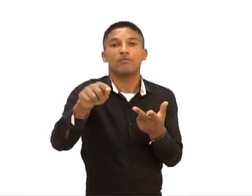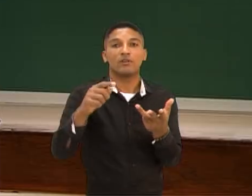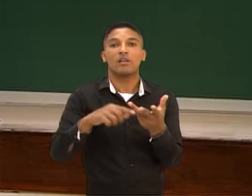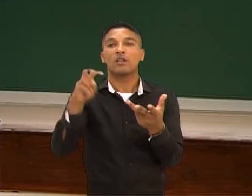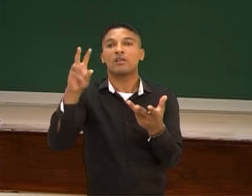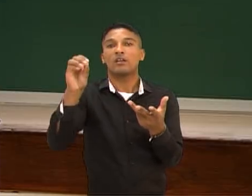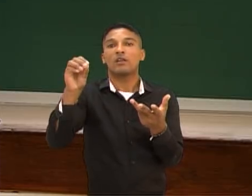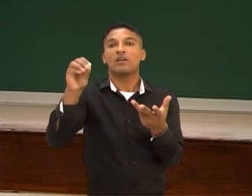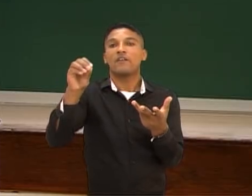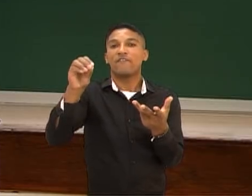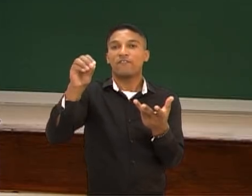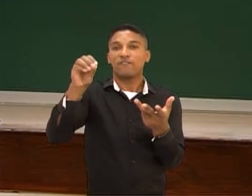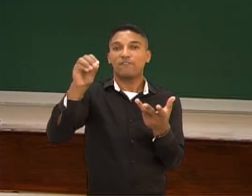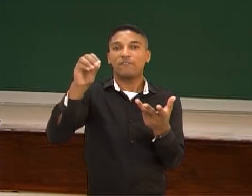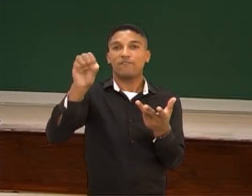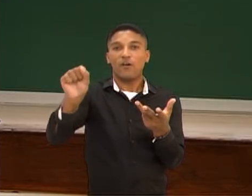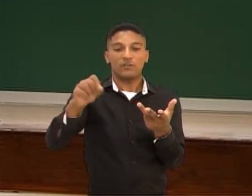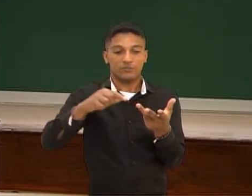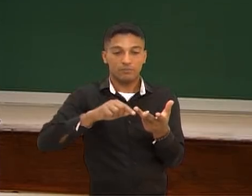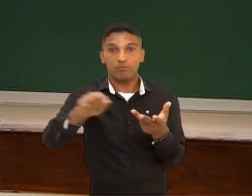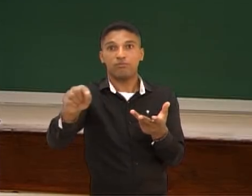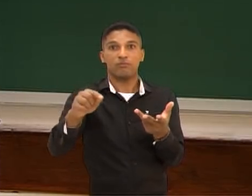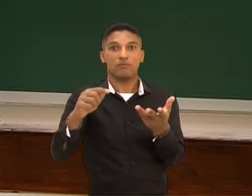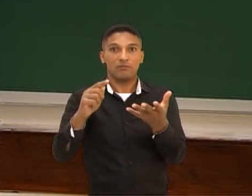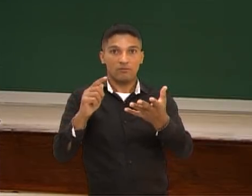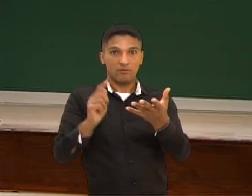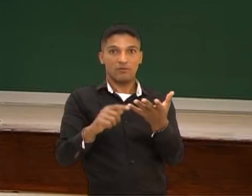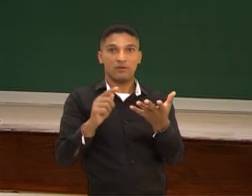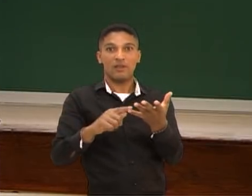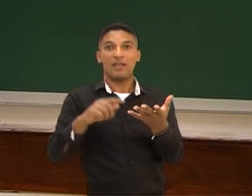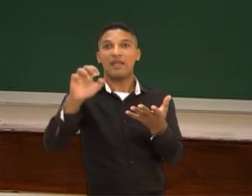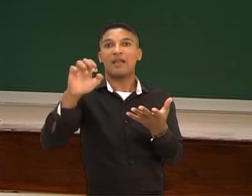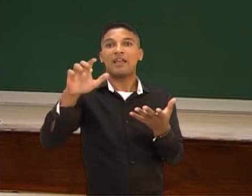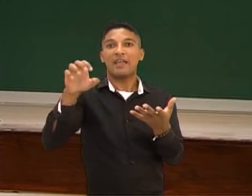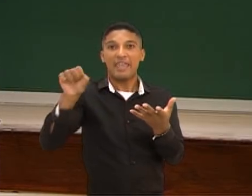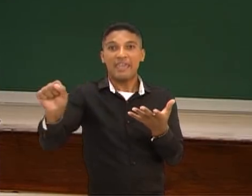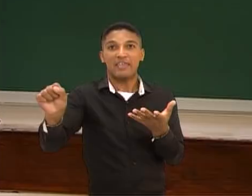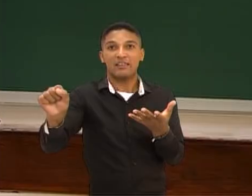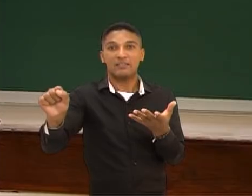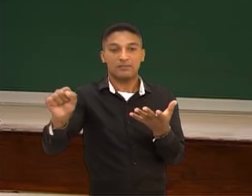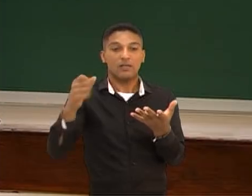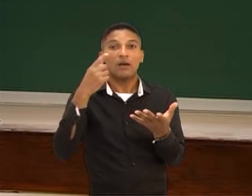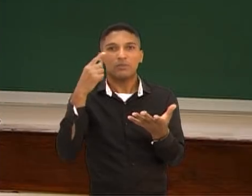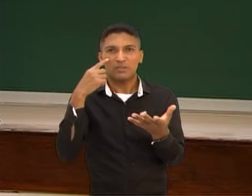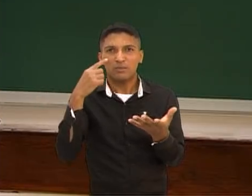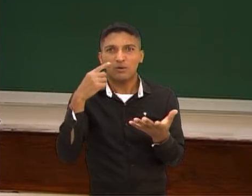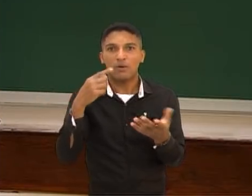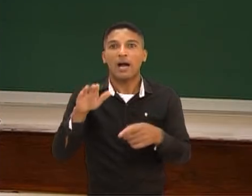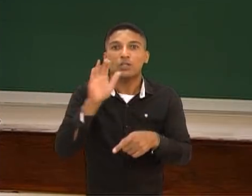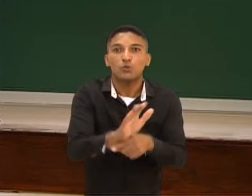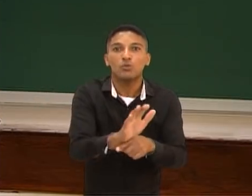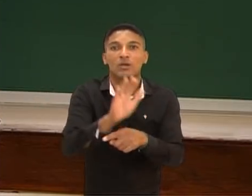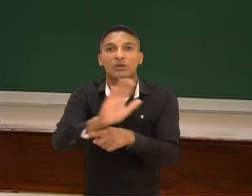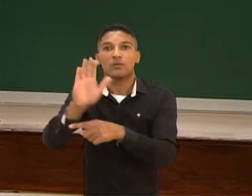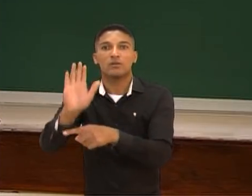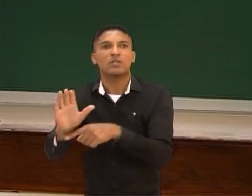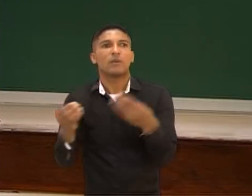que a gente faz a composição desse verbo, das flexões verbais para todas essas pessoas aqui, quando estamos no